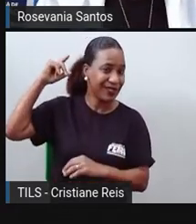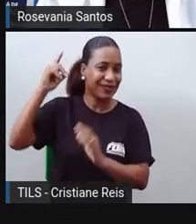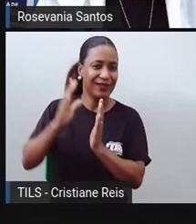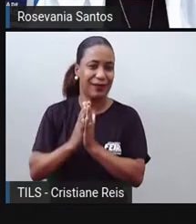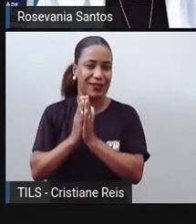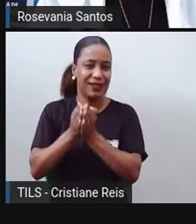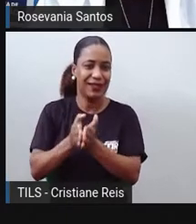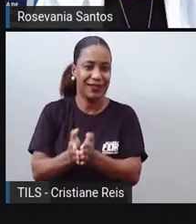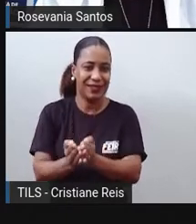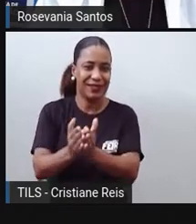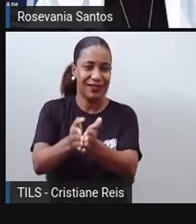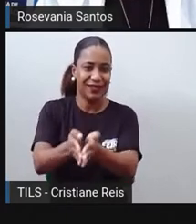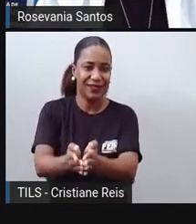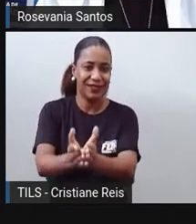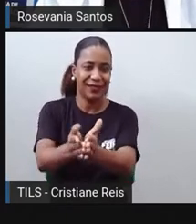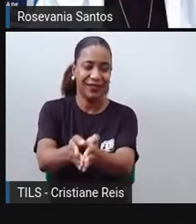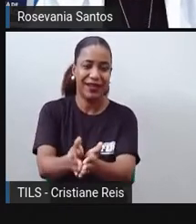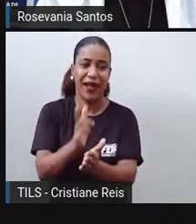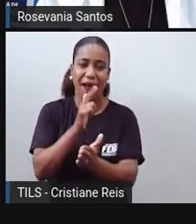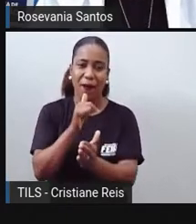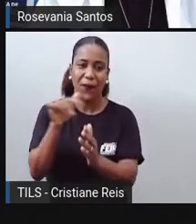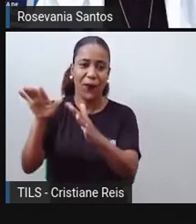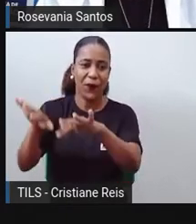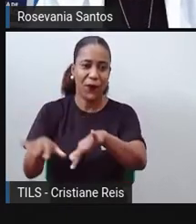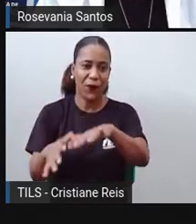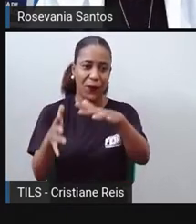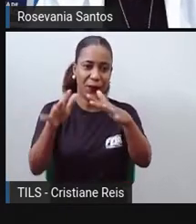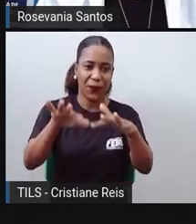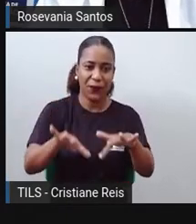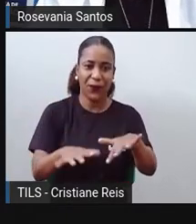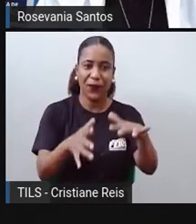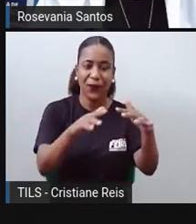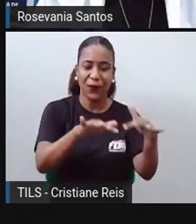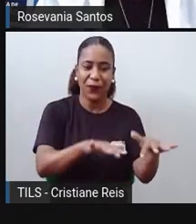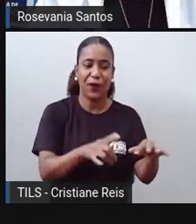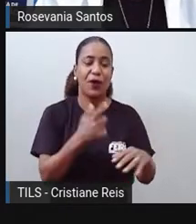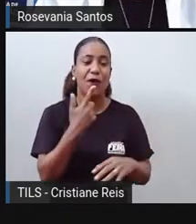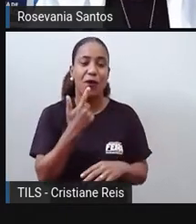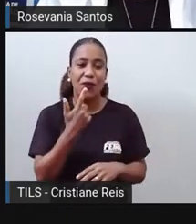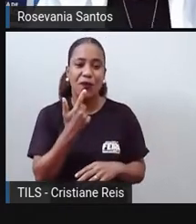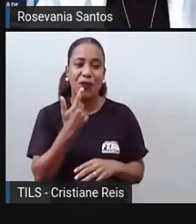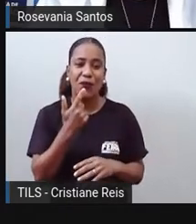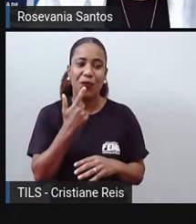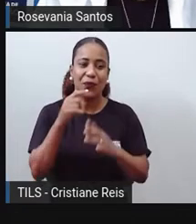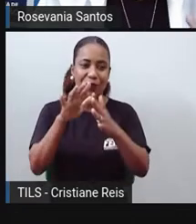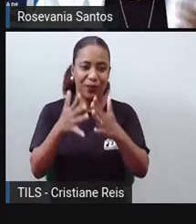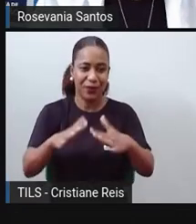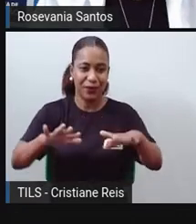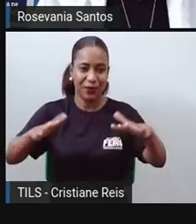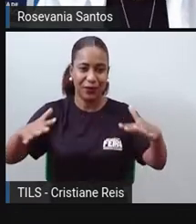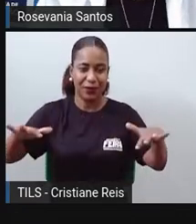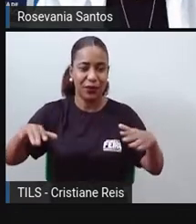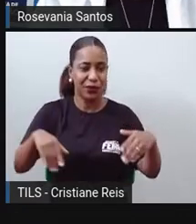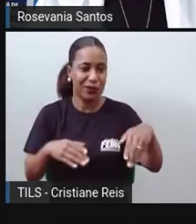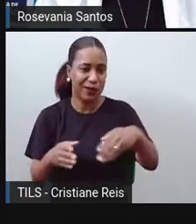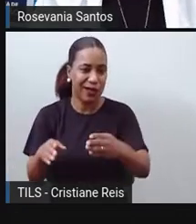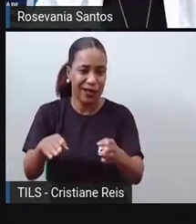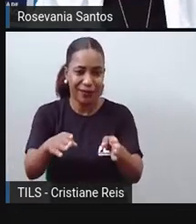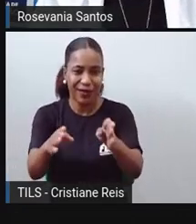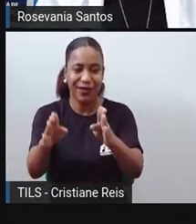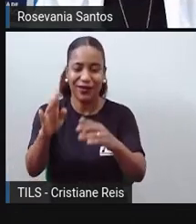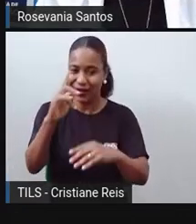Mar Mediterrâneo e depois passava aqui, né, pelo Mar Vermelho para chegar ao Caminho das Índias. Lembra quando a gente estudava,